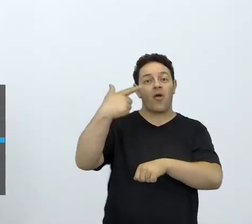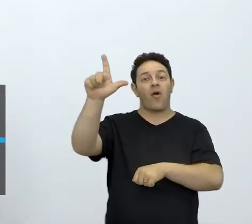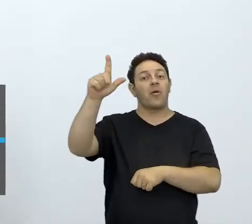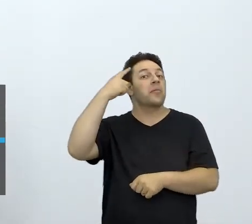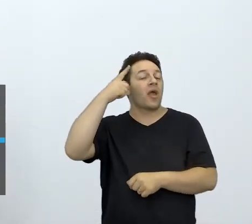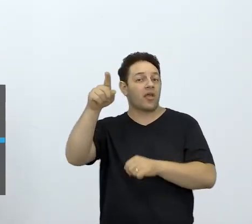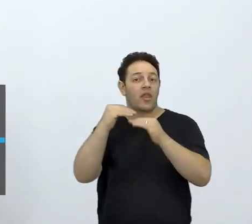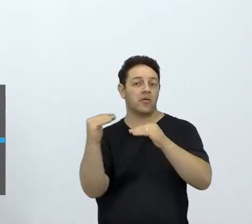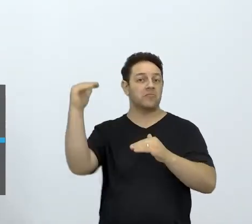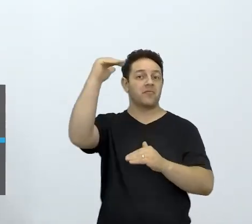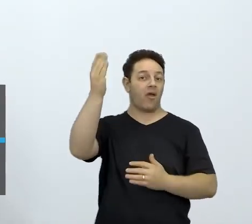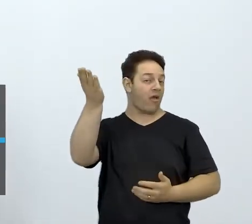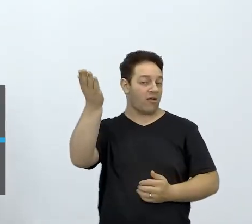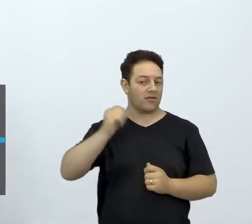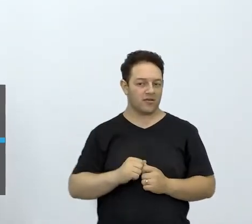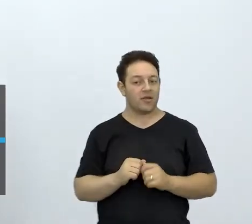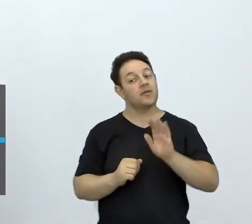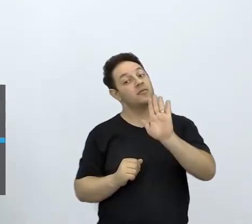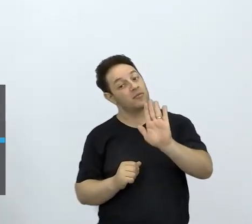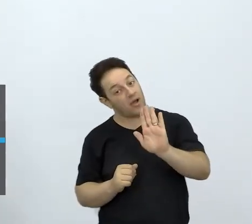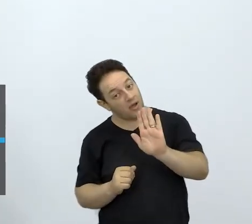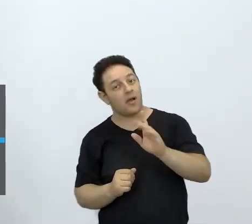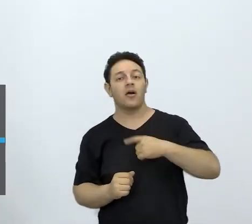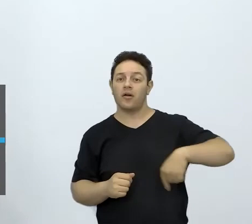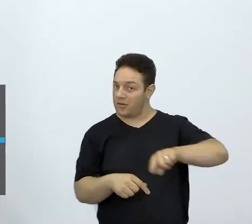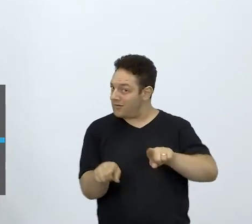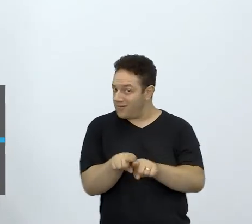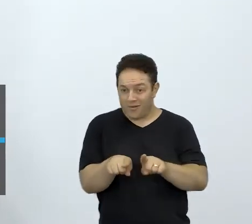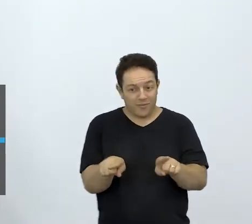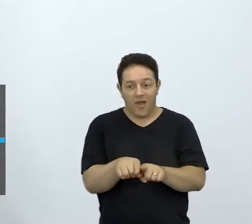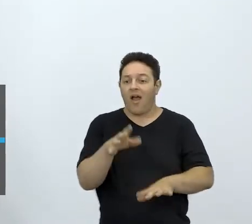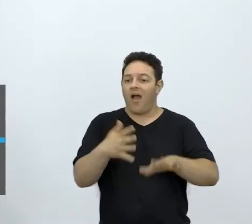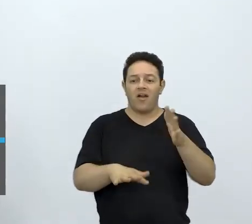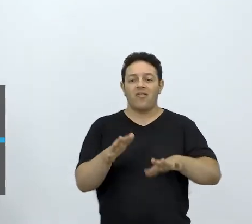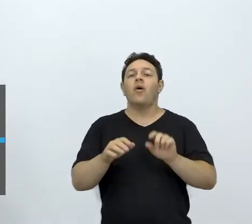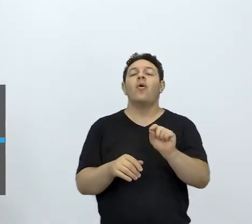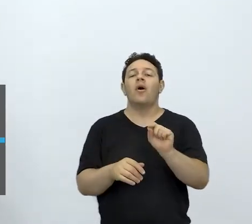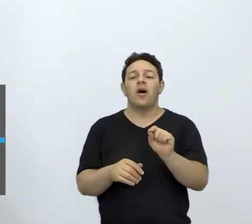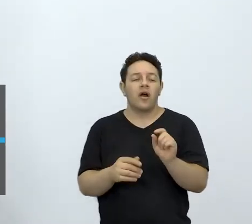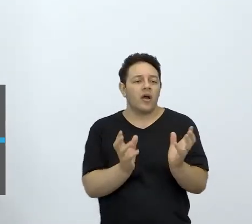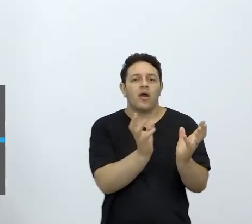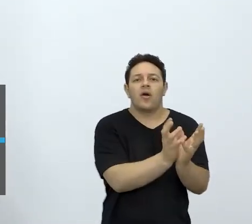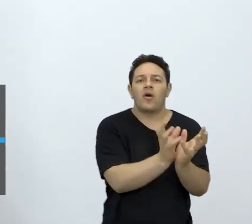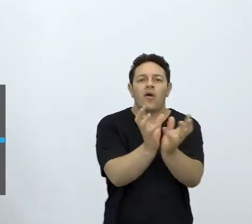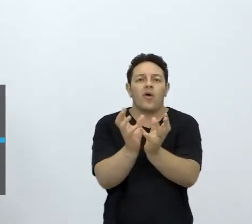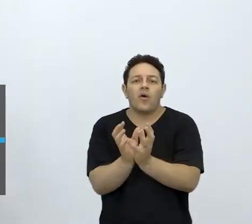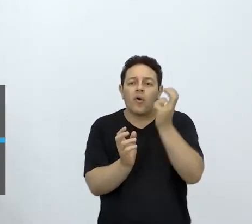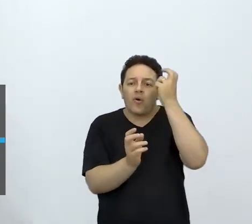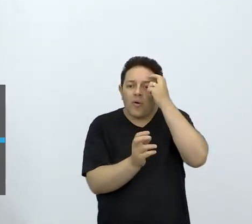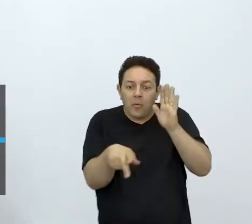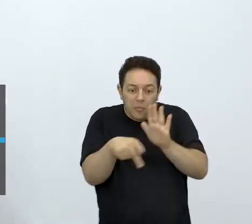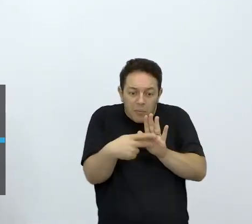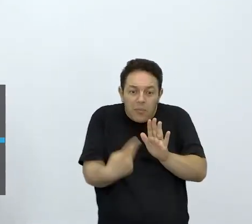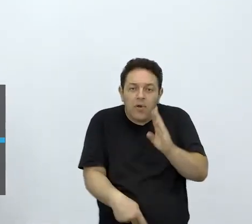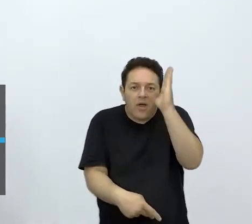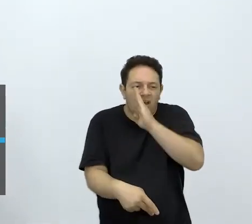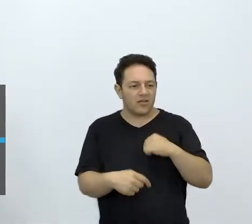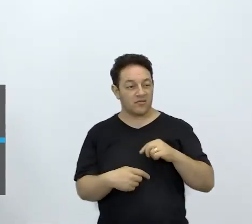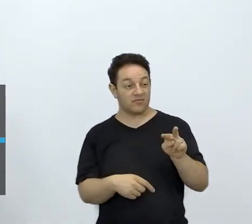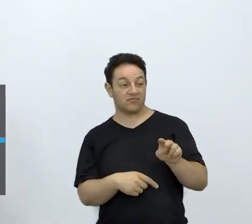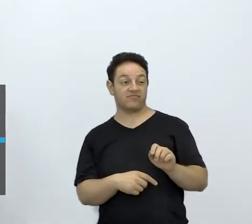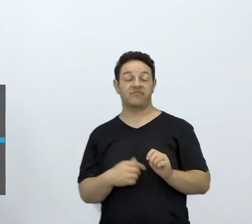à nossa. Mas, muitas vezes, nós fazemos o mesmo com grupos culturais do nosso próprio